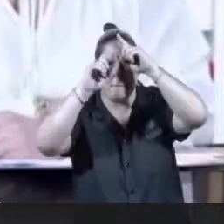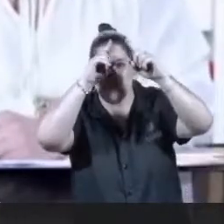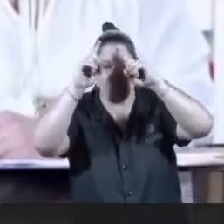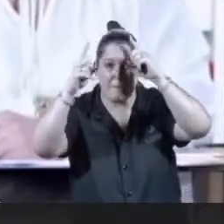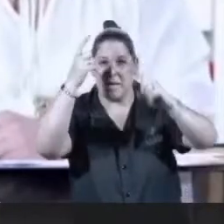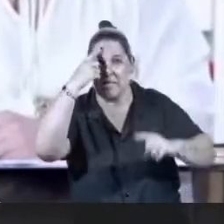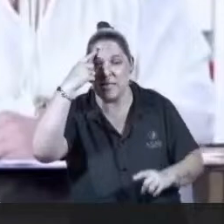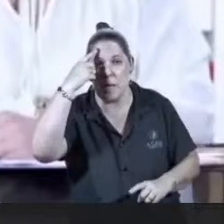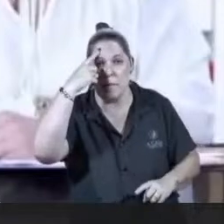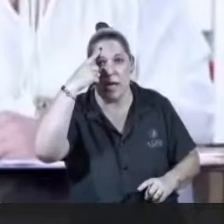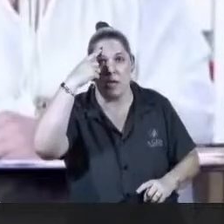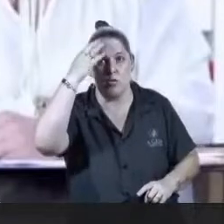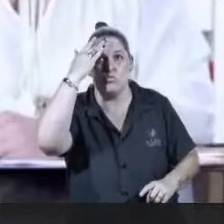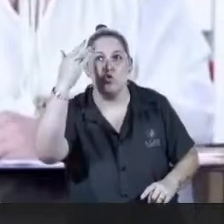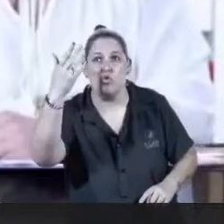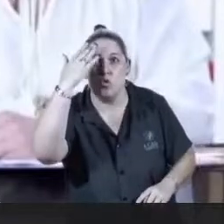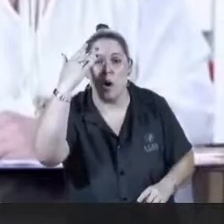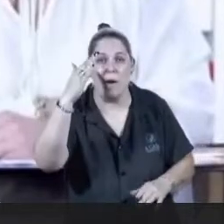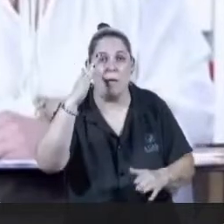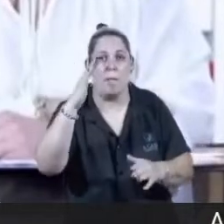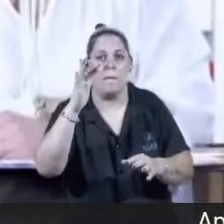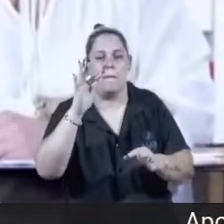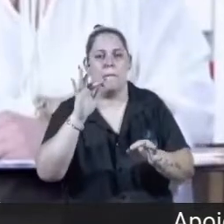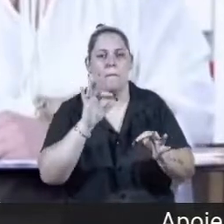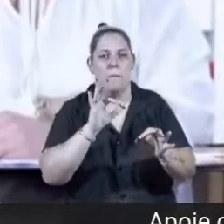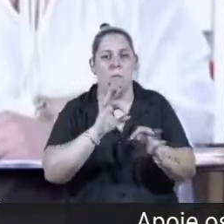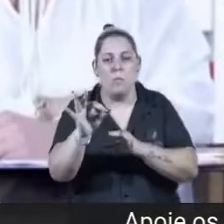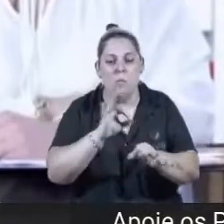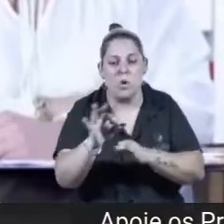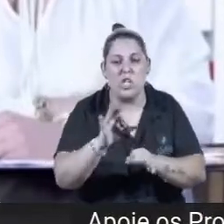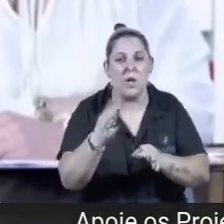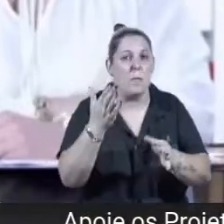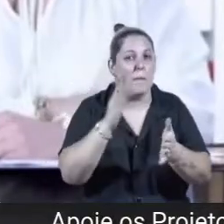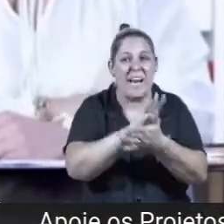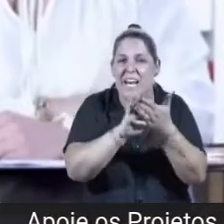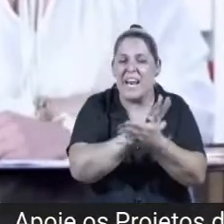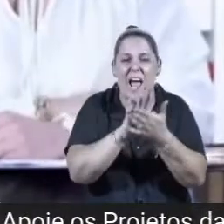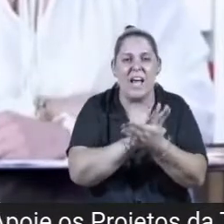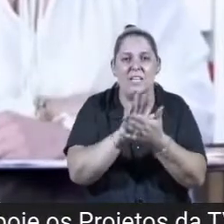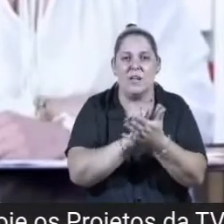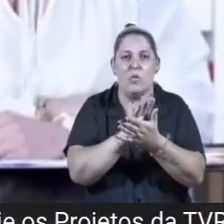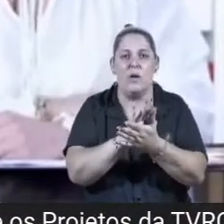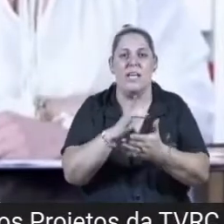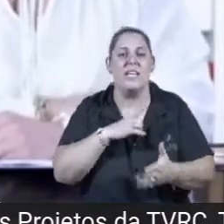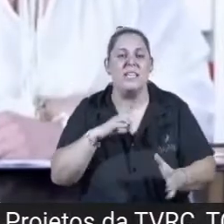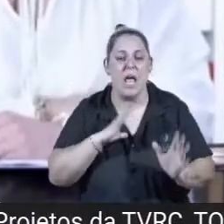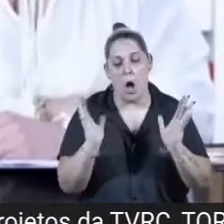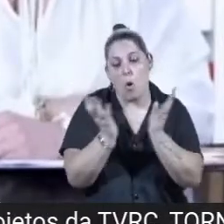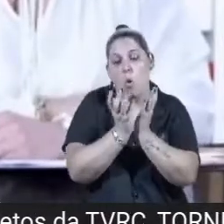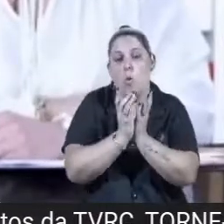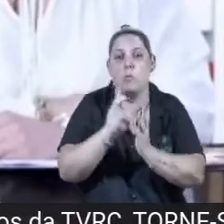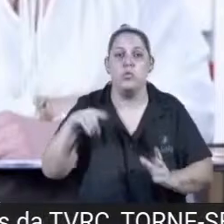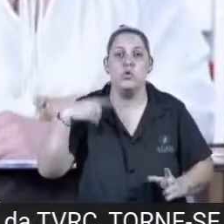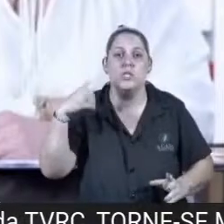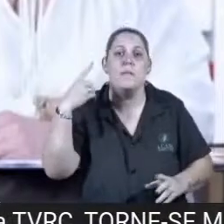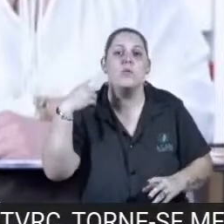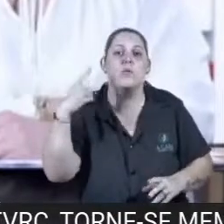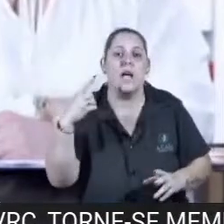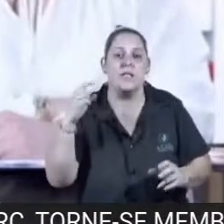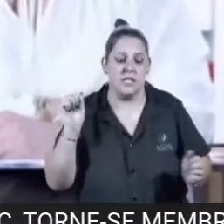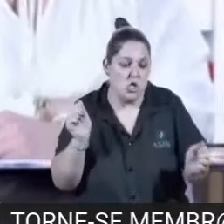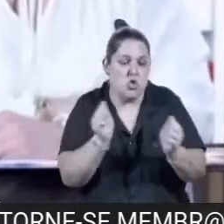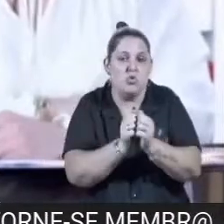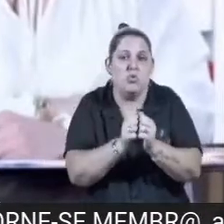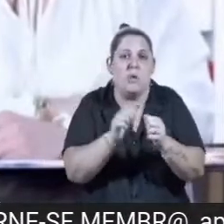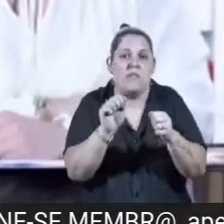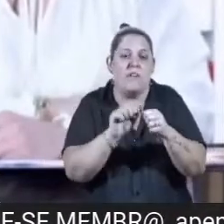de desenvolvimento, não têm programa para nada. Hoje o que existe são cooperativas de deputados que se juntam para